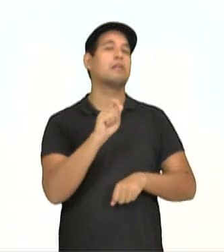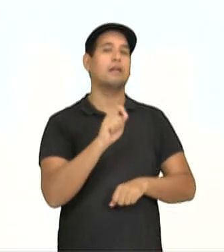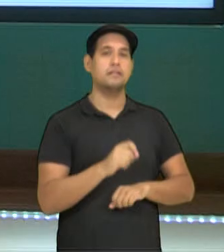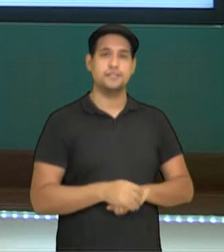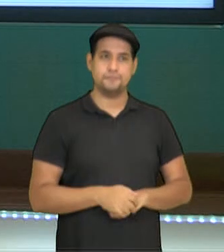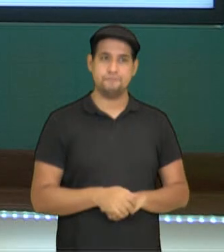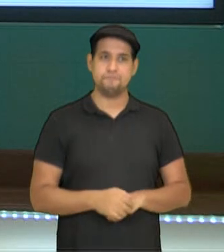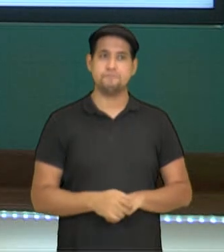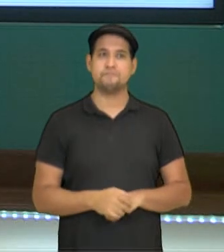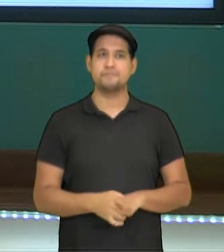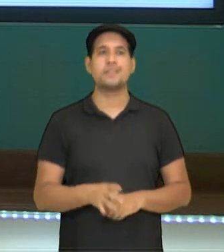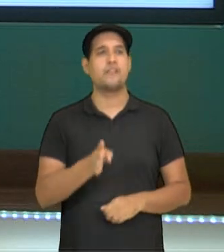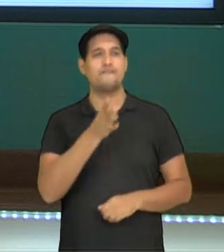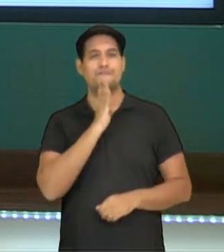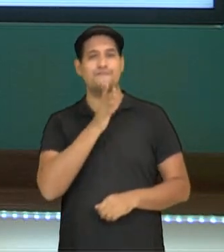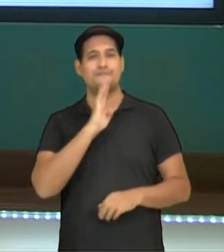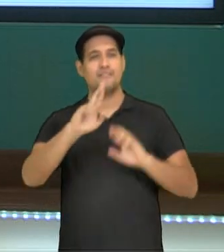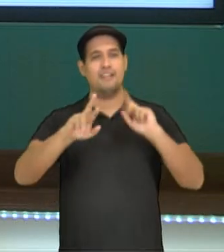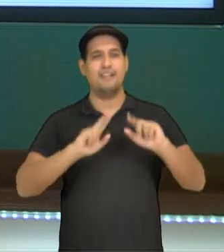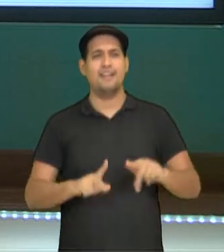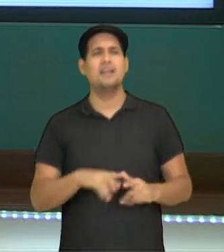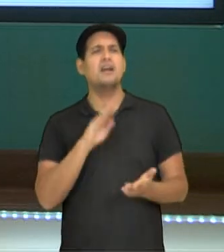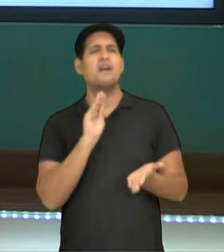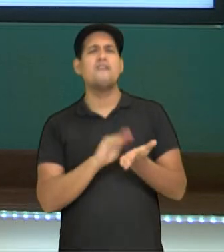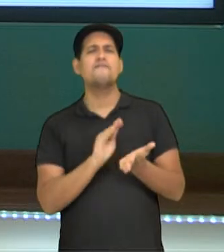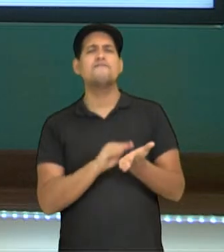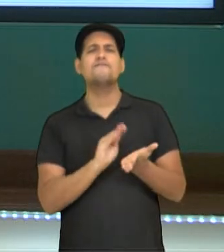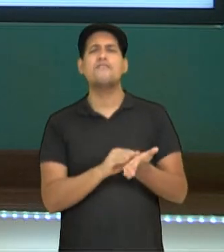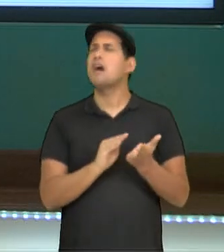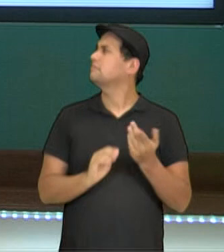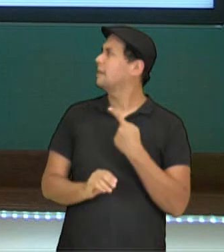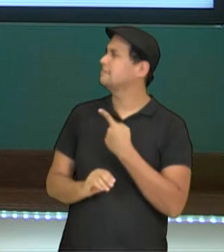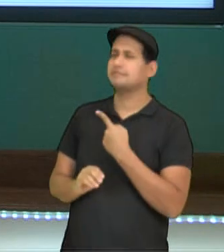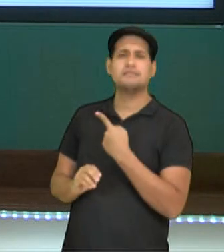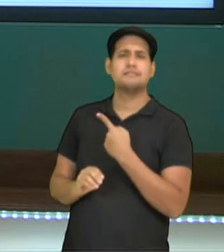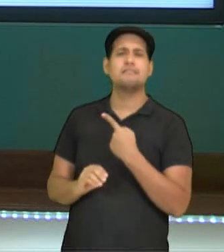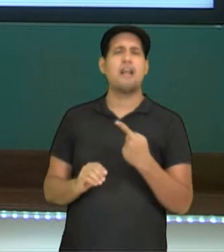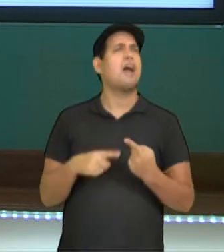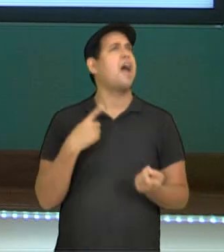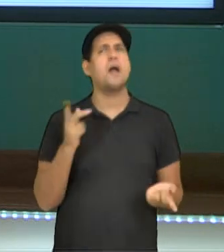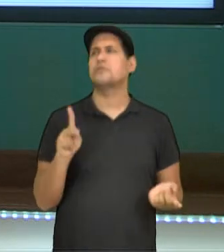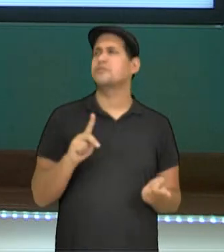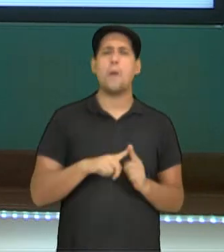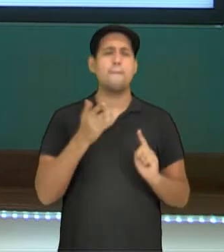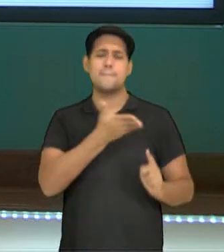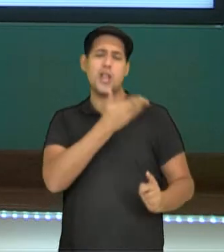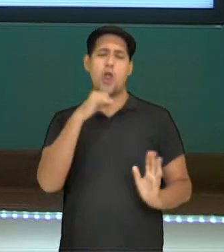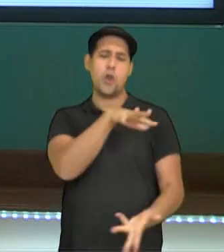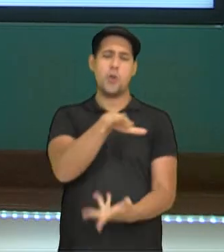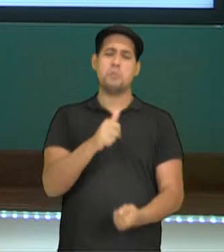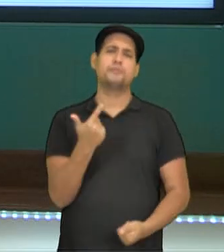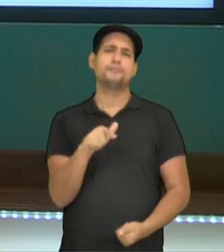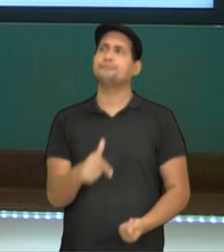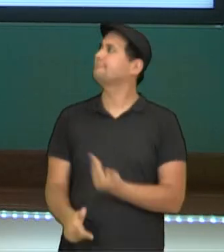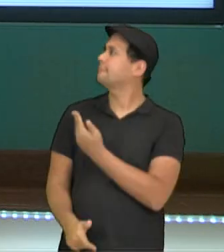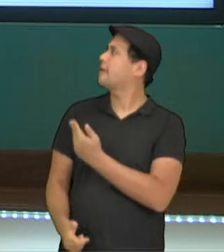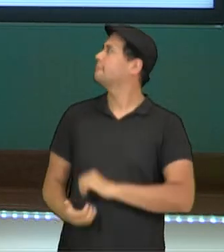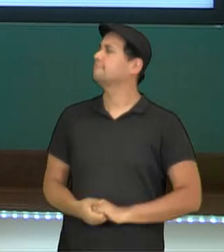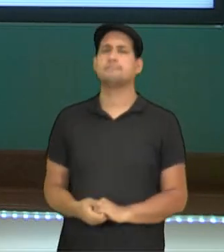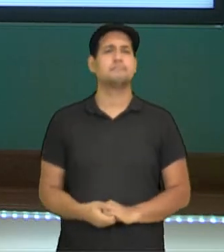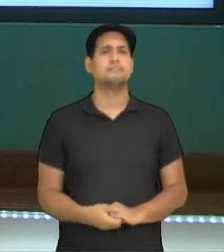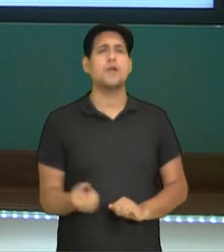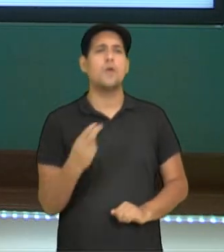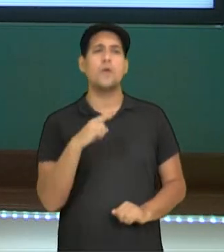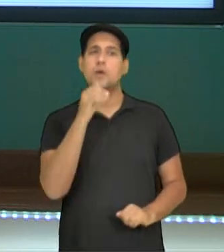Aí aqui vocês já vão falar várias coisas, né? Professora, está faltando atleta aqui, o melhor do mundo não está aqui, né? Ou então aqui